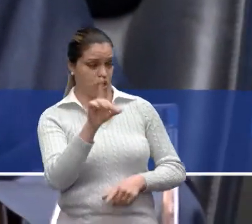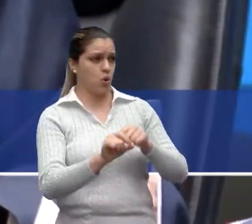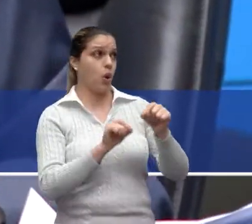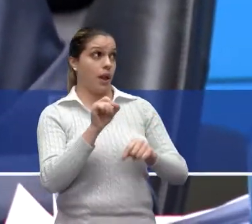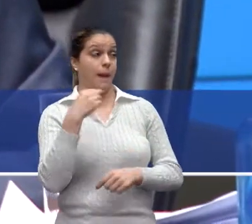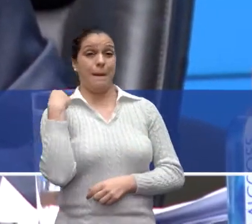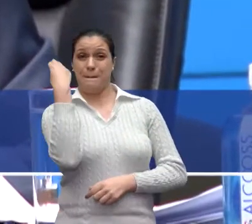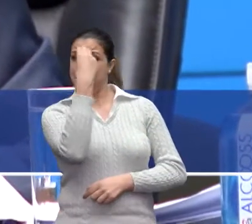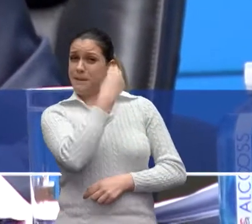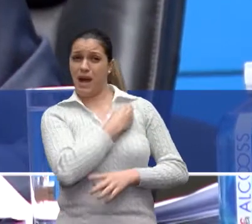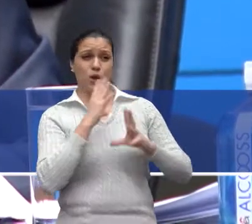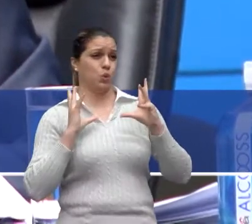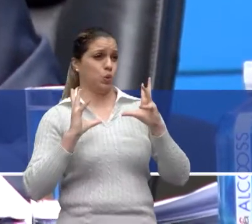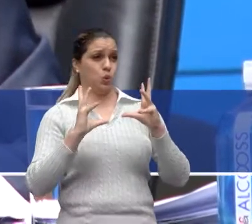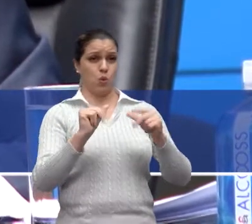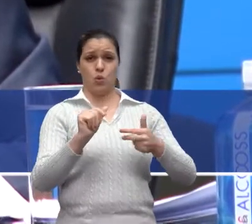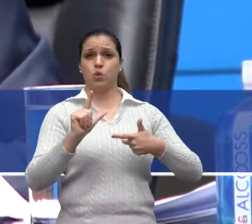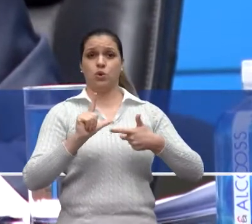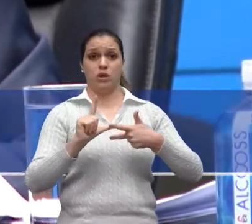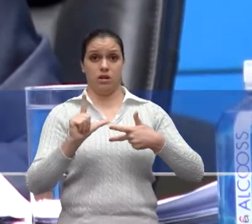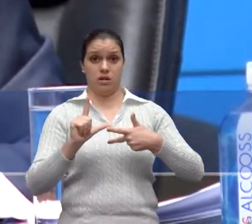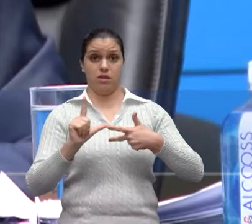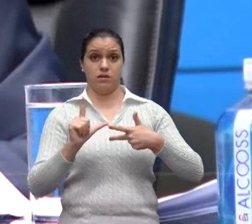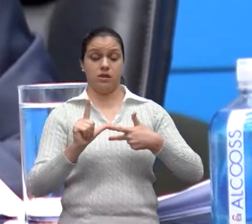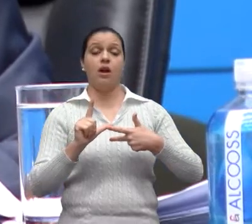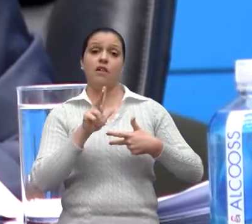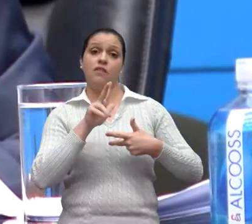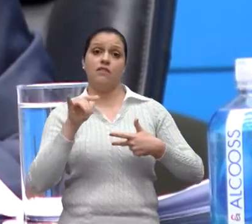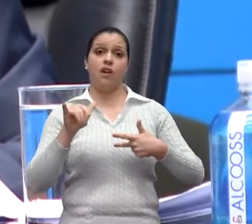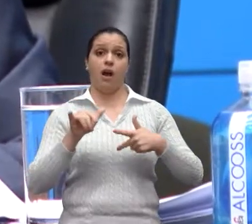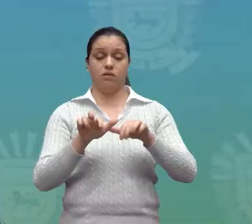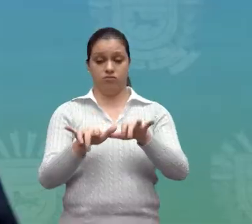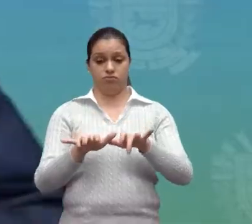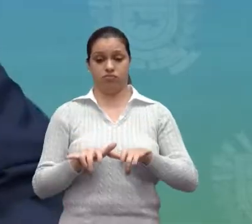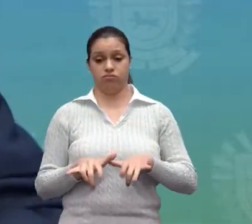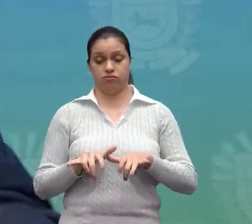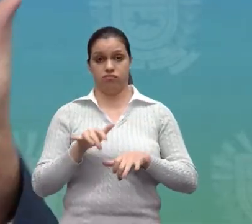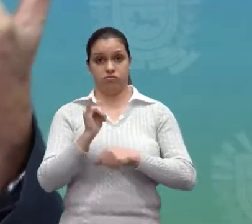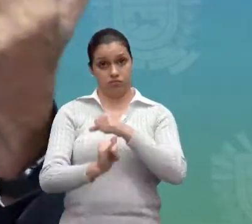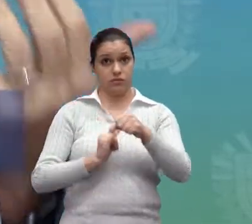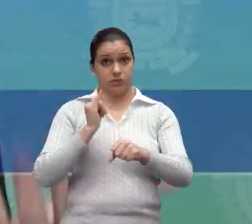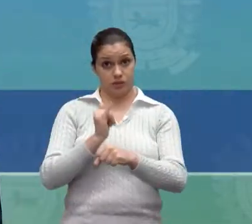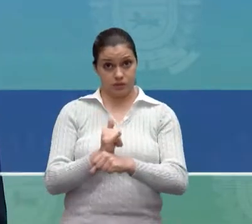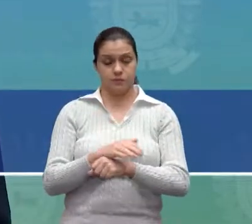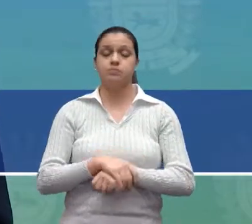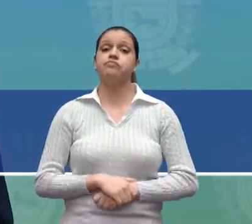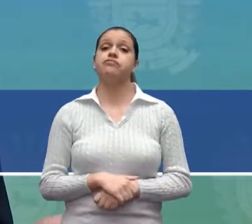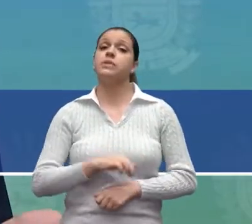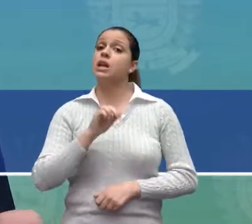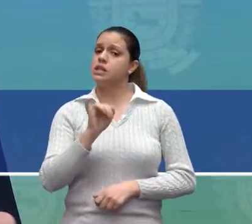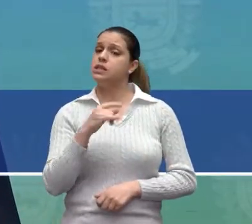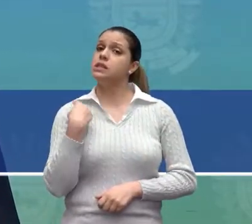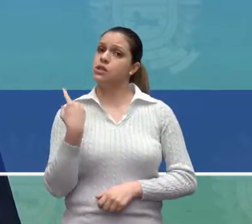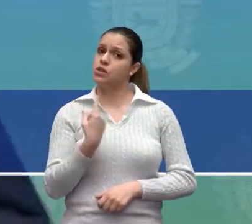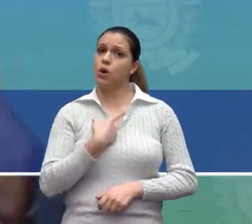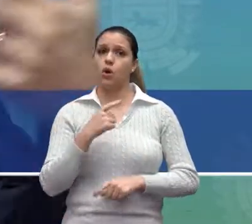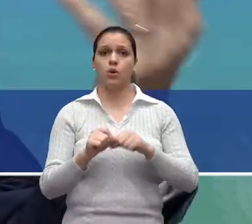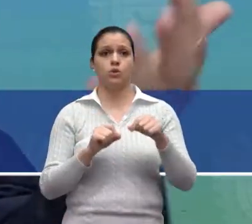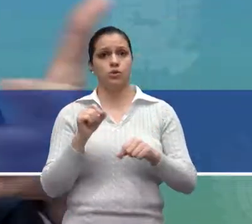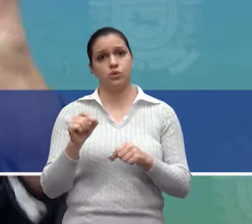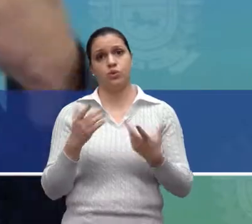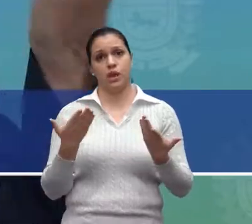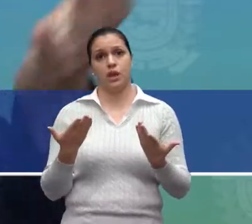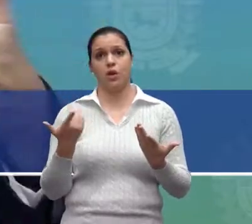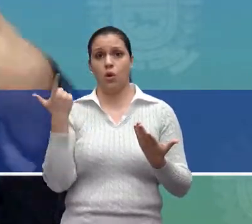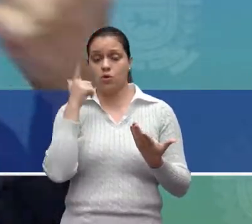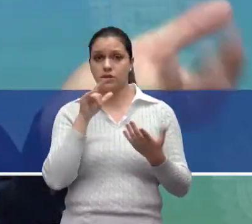maio, todo o processo legislativo seja realizado de forma eletrônica. Se a gente está totalmente informatizado, para